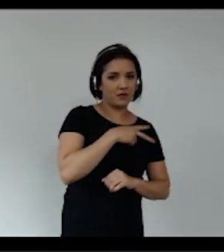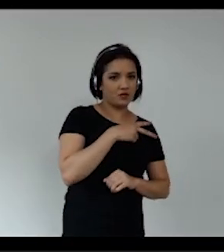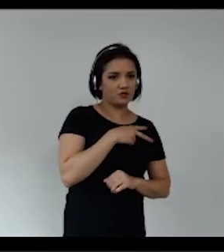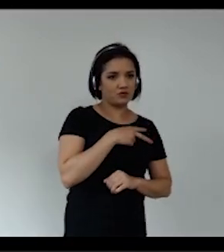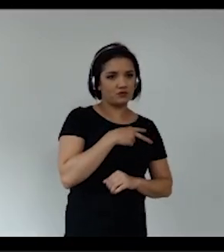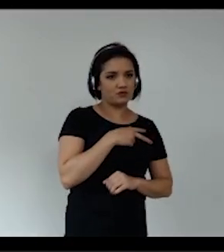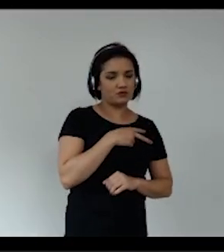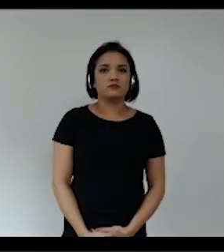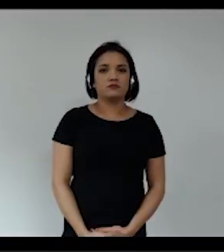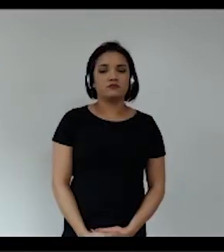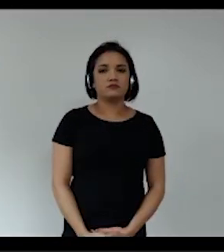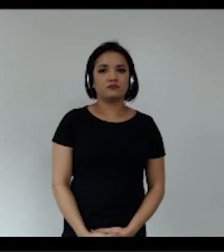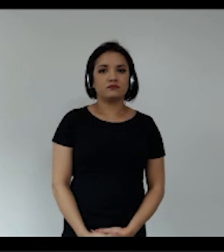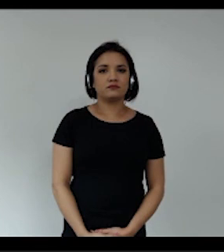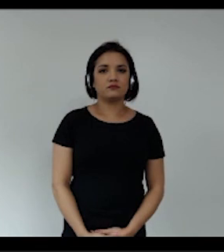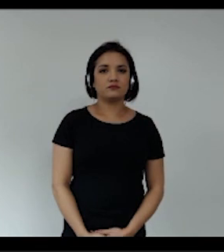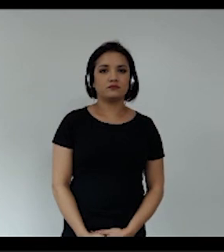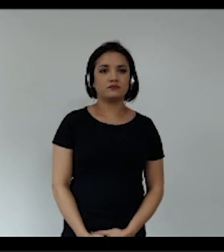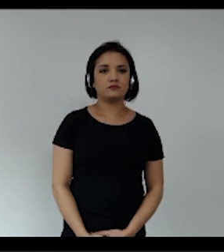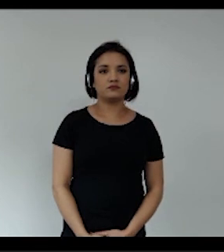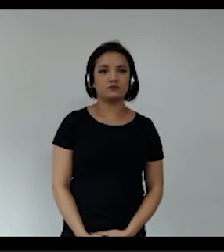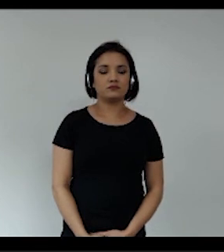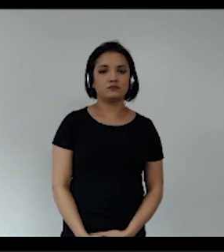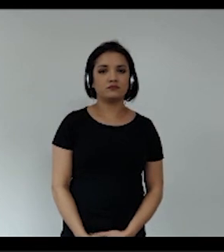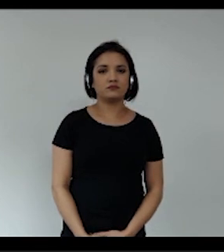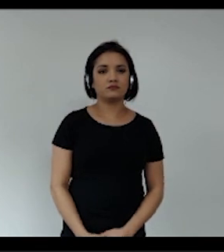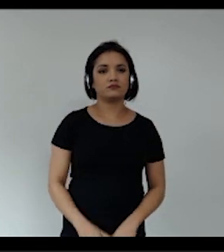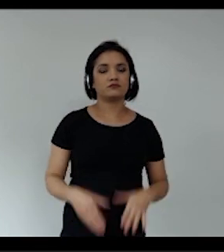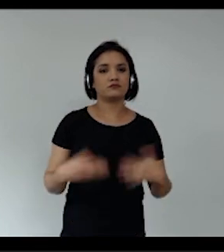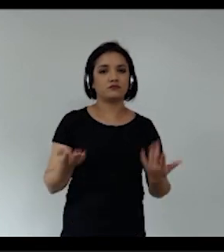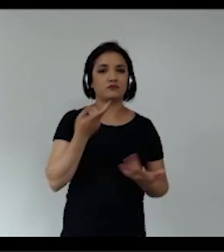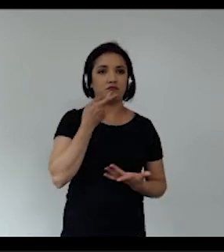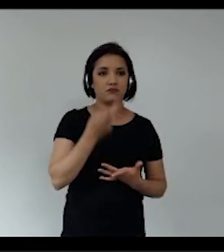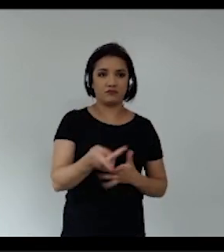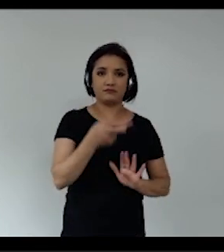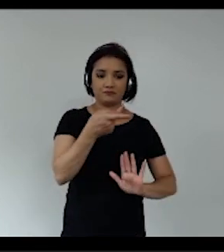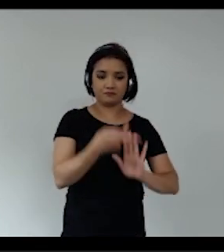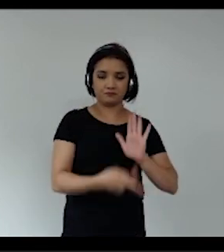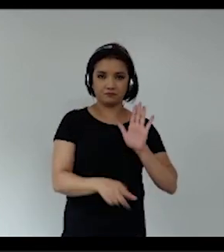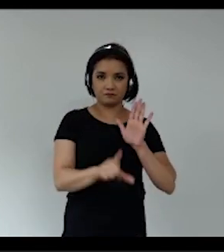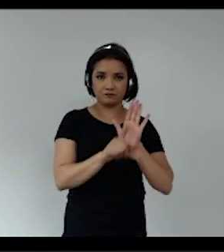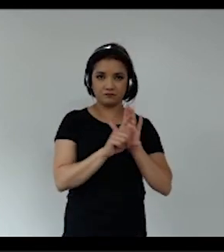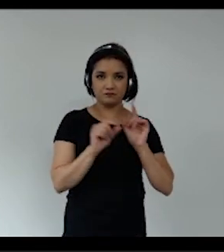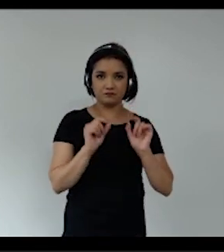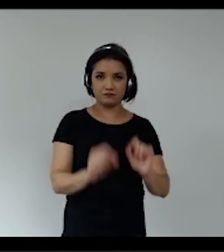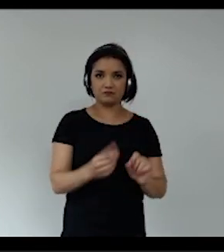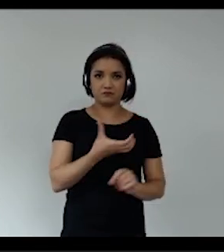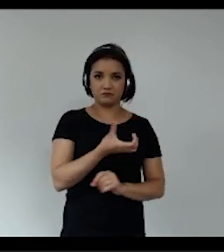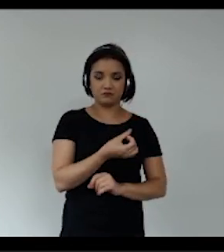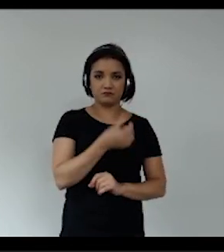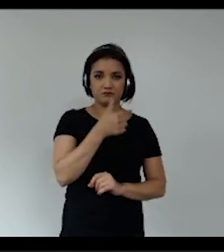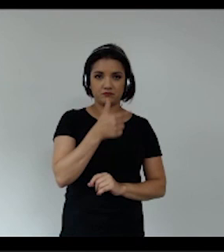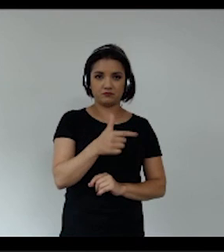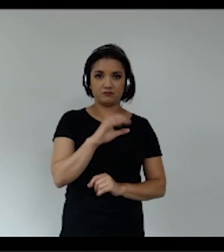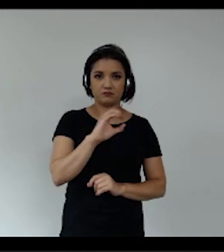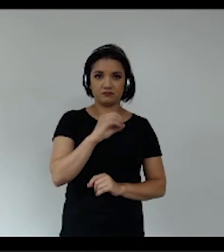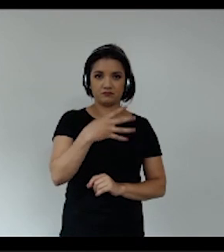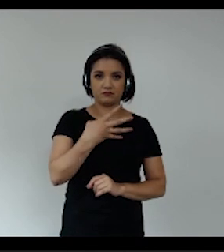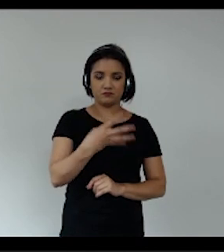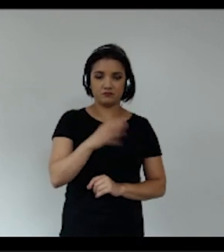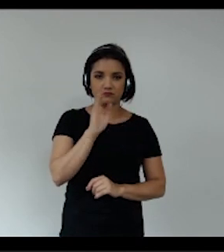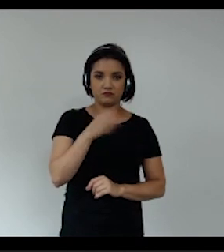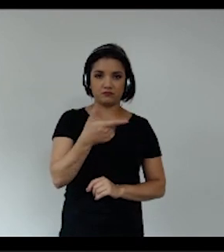e basicamente eu vou falar de um projeto de lei, que é o projeto de lei 6204